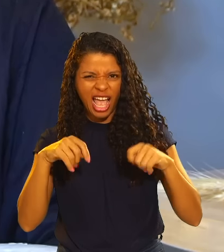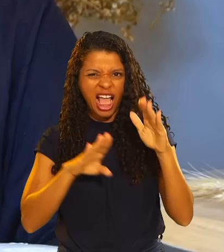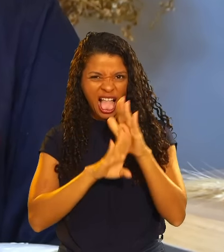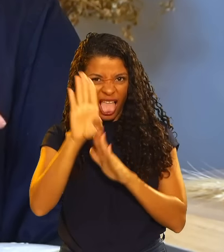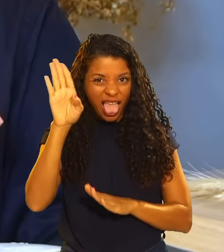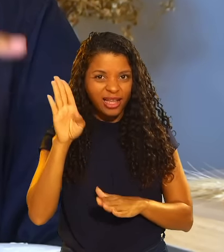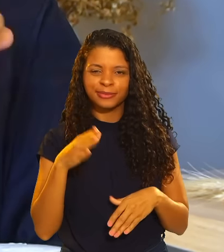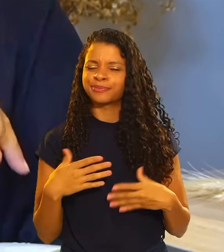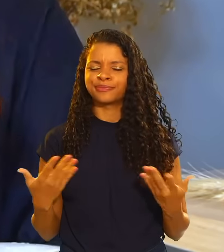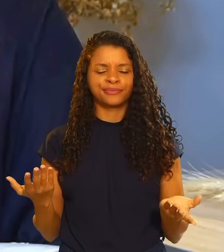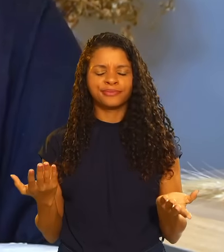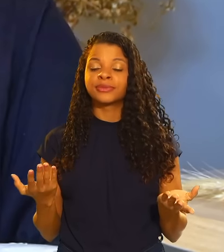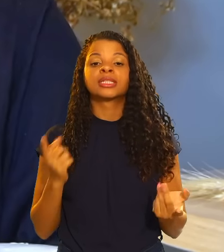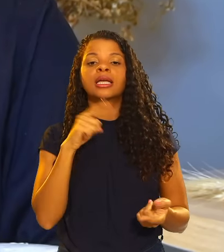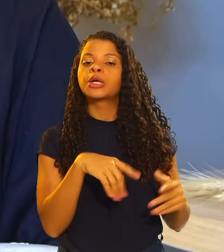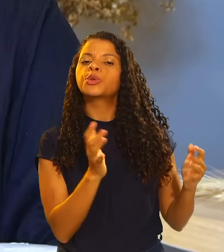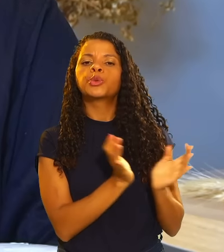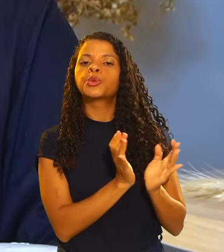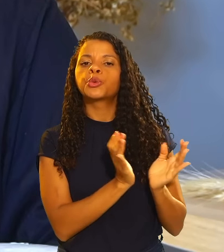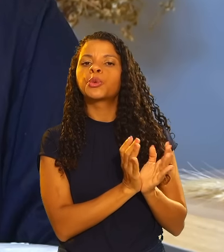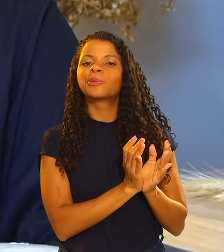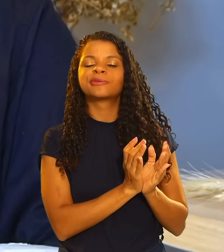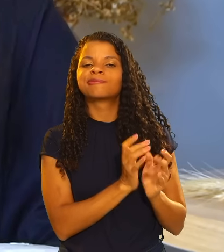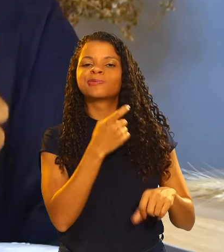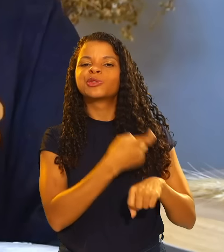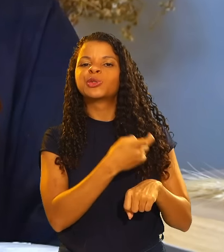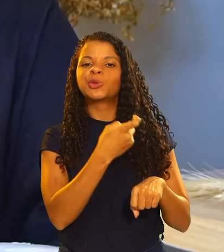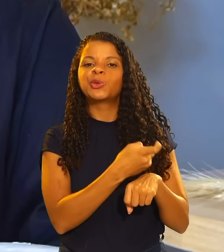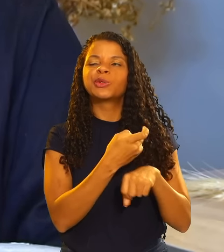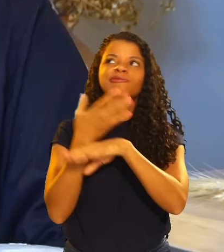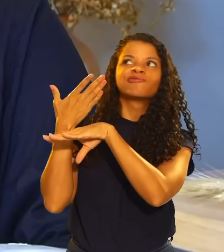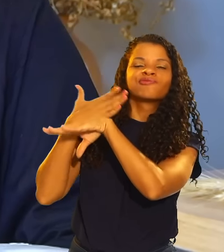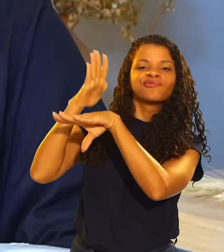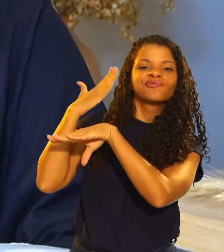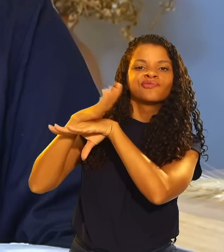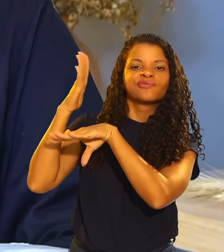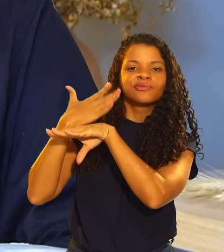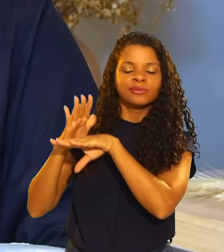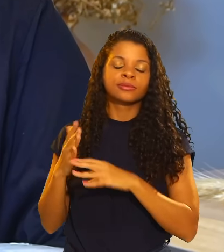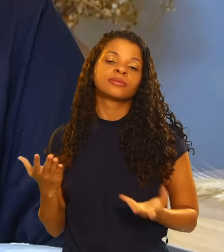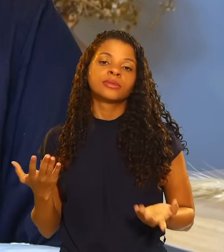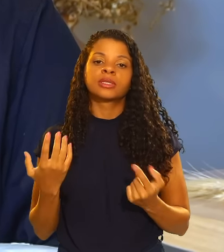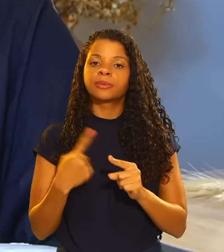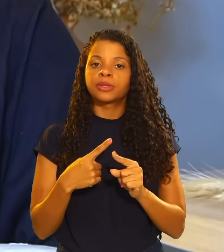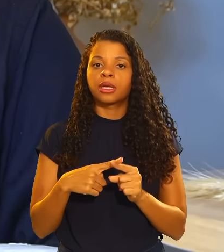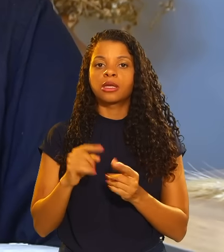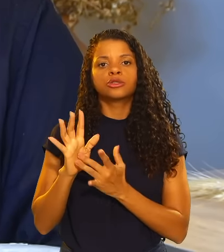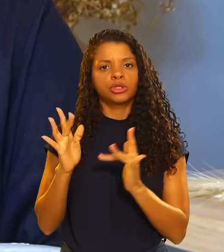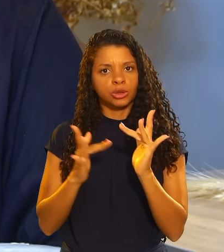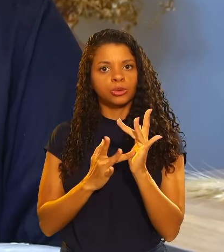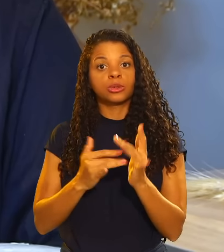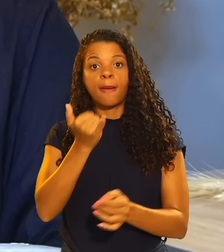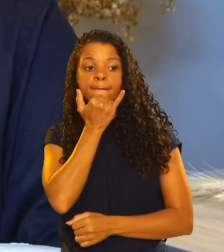resistindo. No momento anterior, Jesus não só perdoou e curou o paralítico, mas ele leu a mente